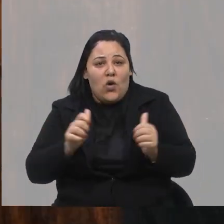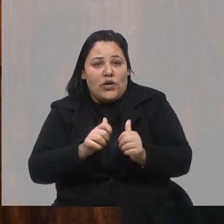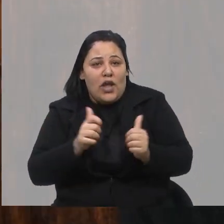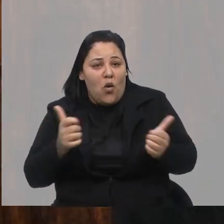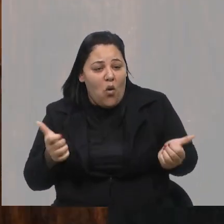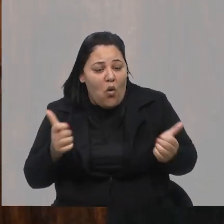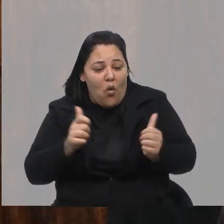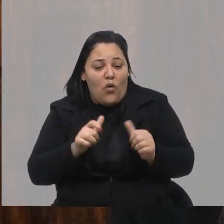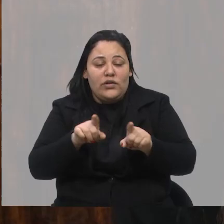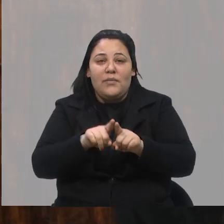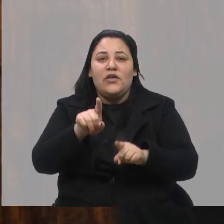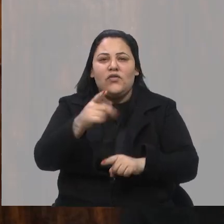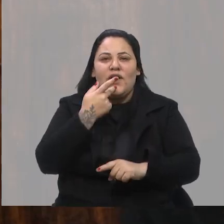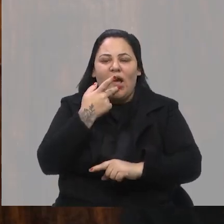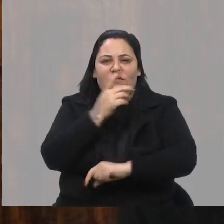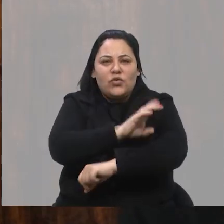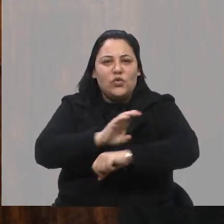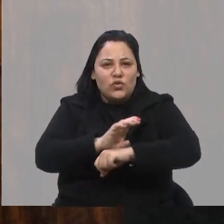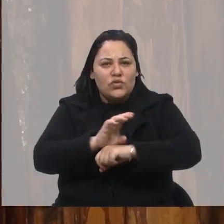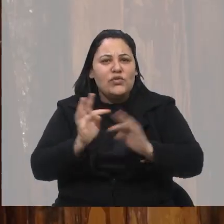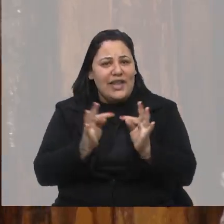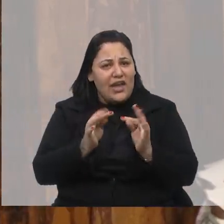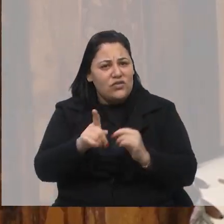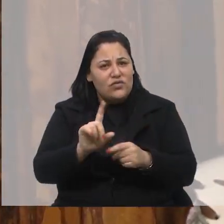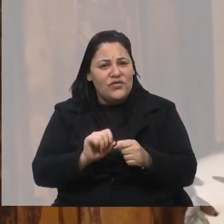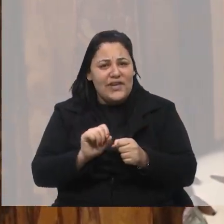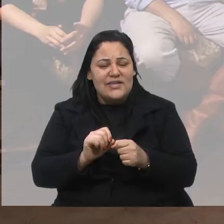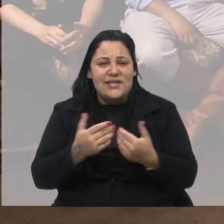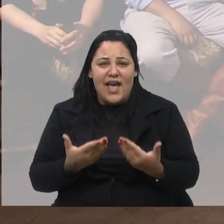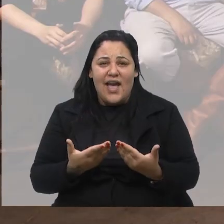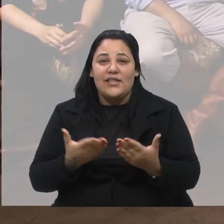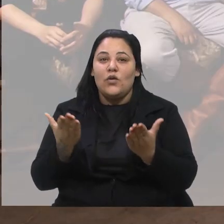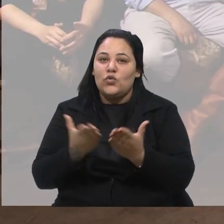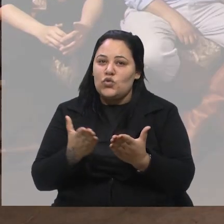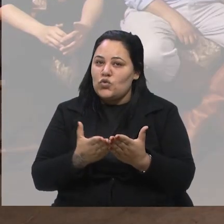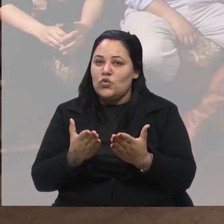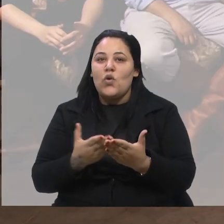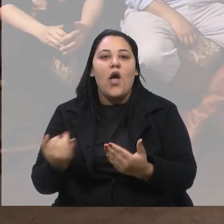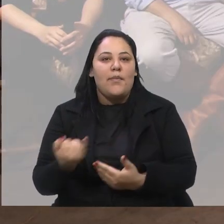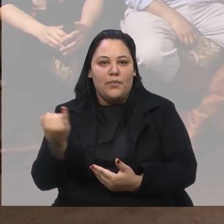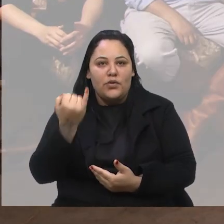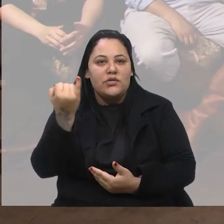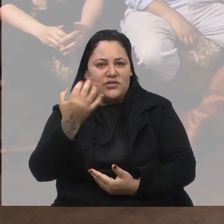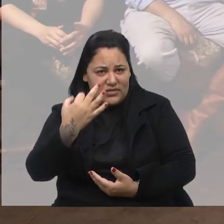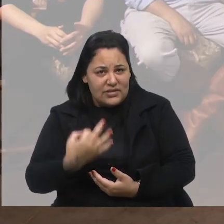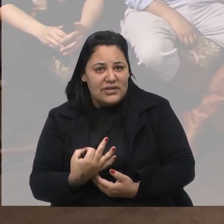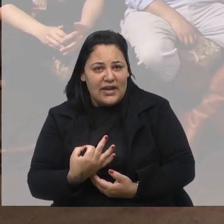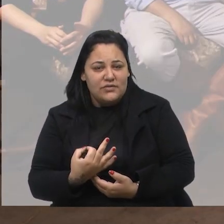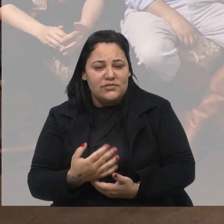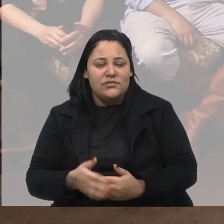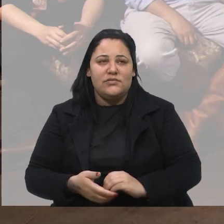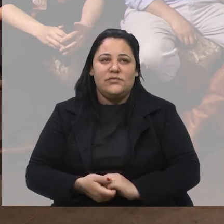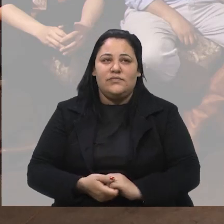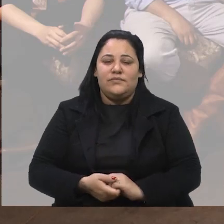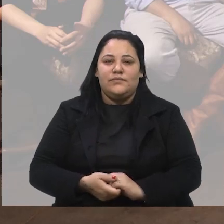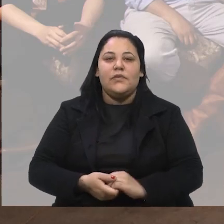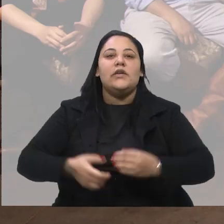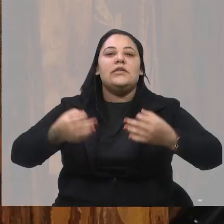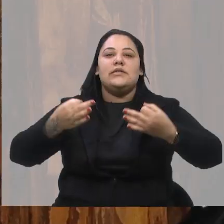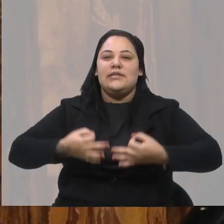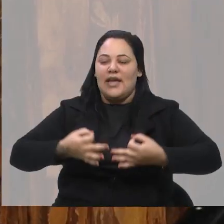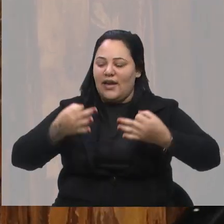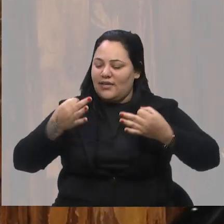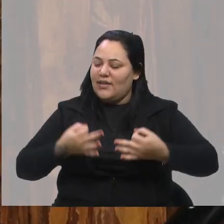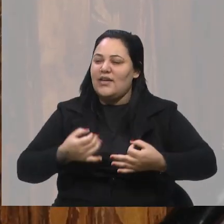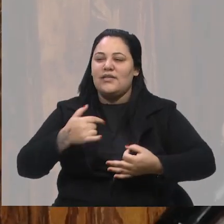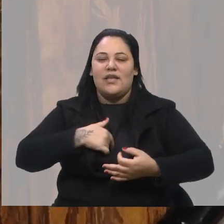falava também do curso técnico que você fez, né? Então, os estudos é fundamental também em todo esse processo. Com certeza, eu acho